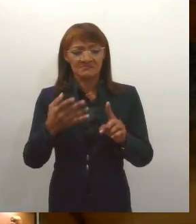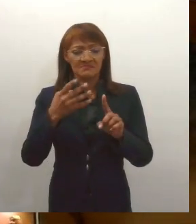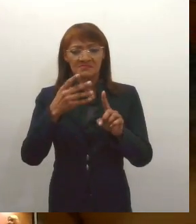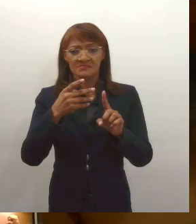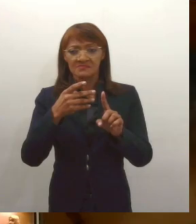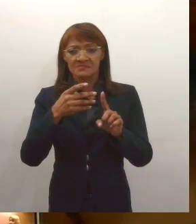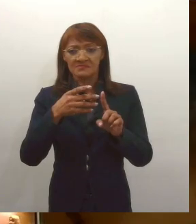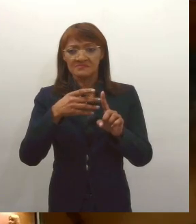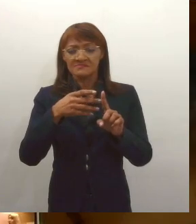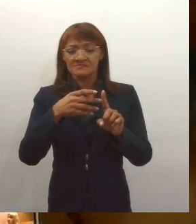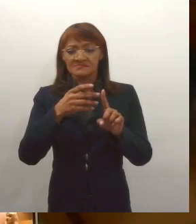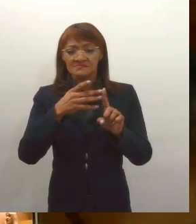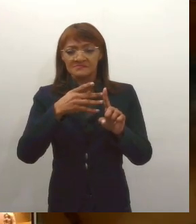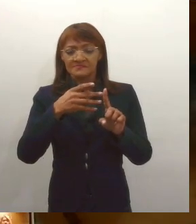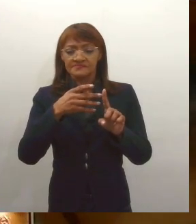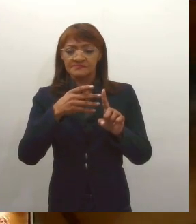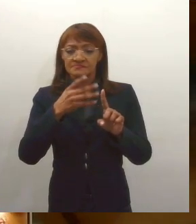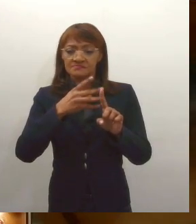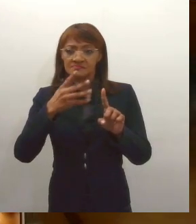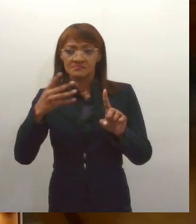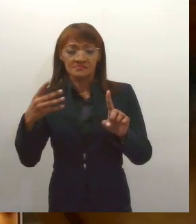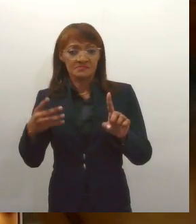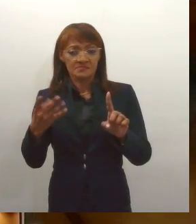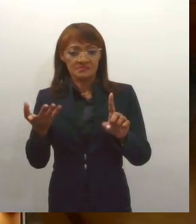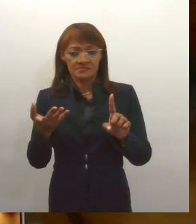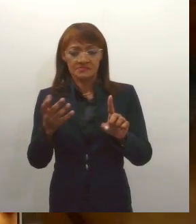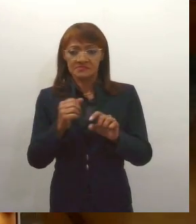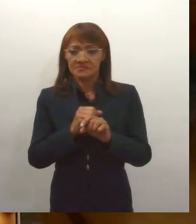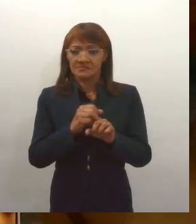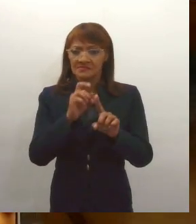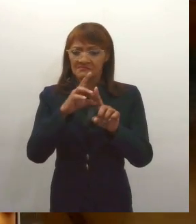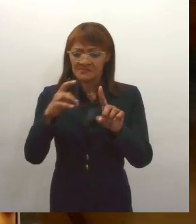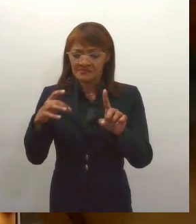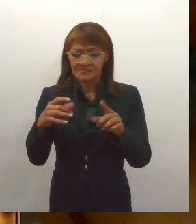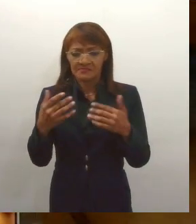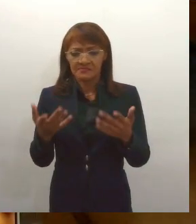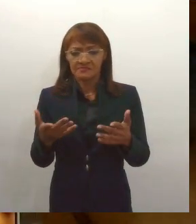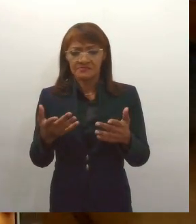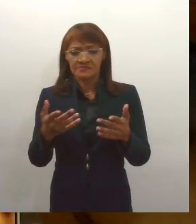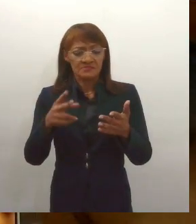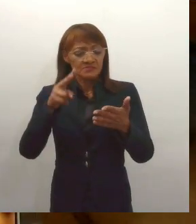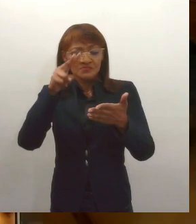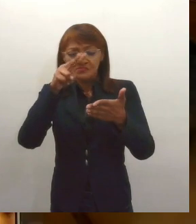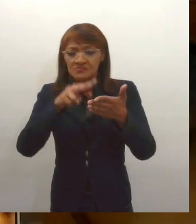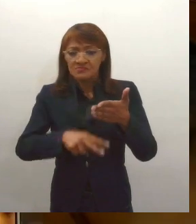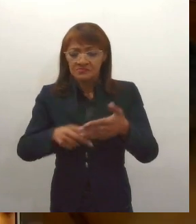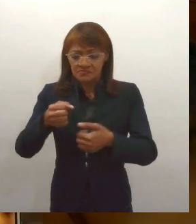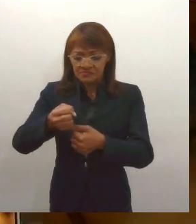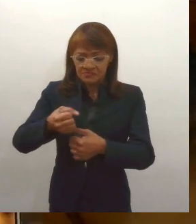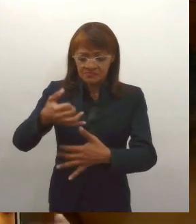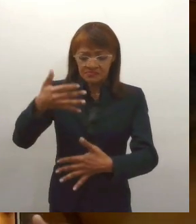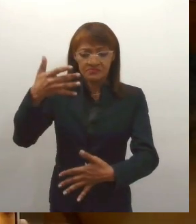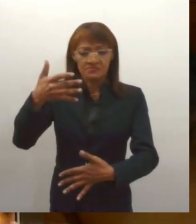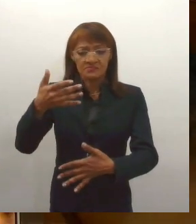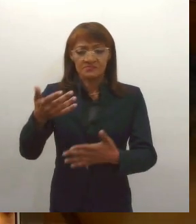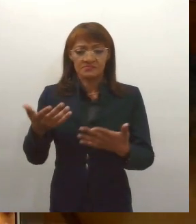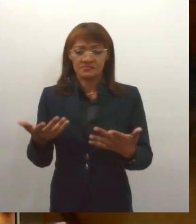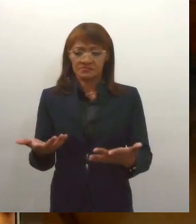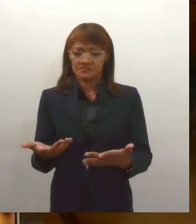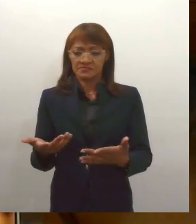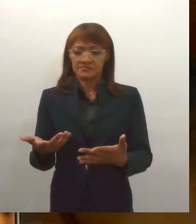comentários né na postagem n desse vídeo né dele lá no programa de pessoas